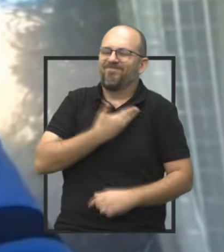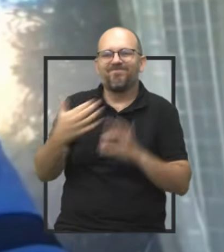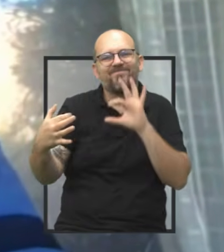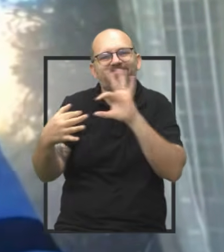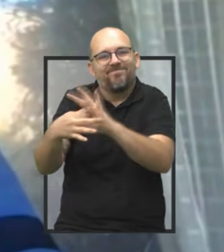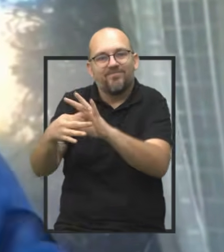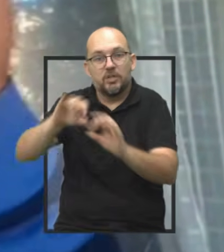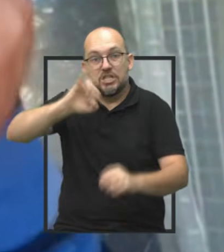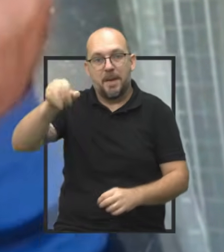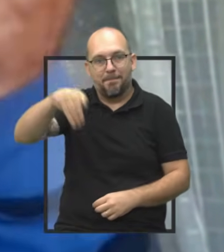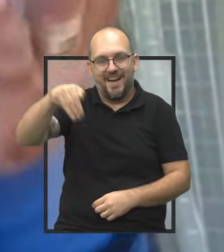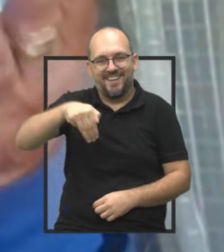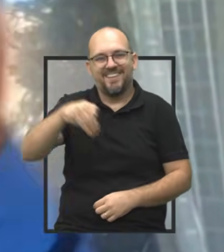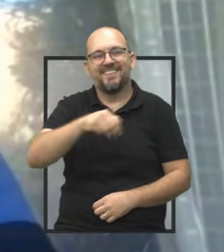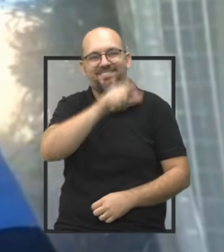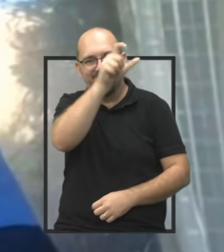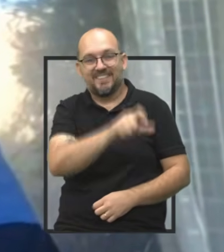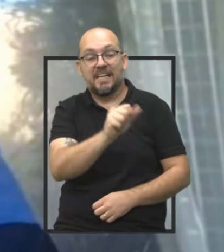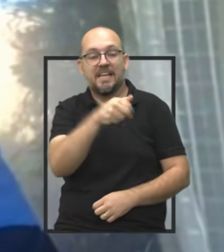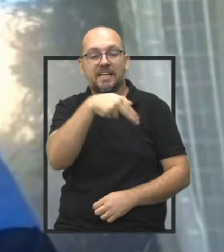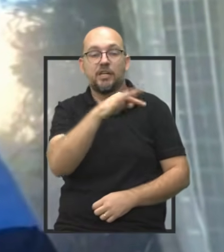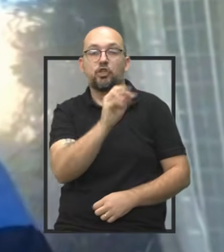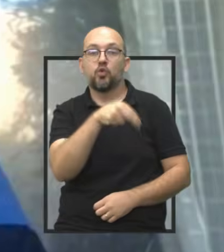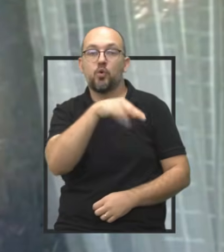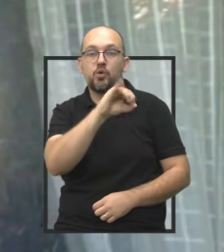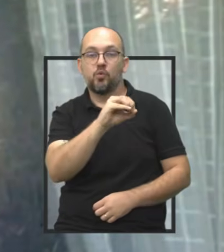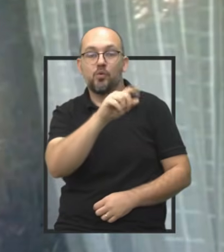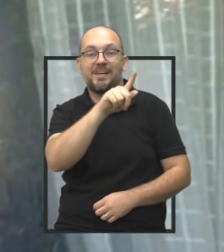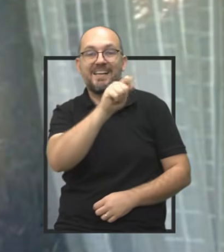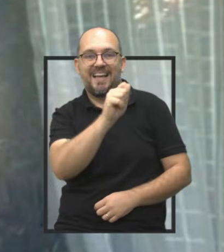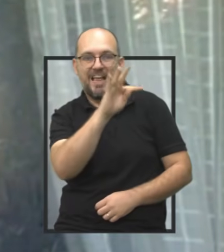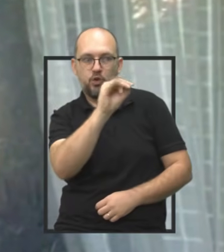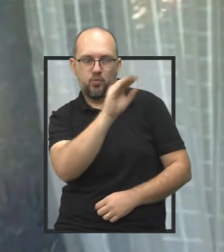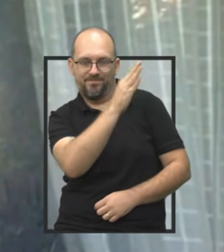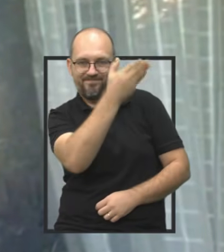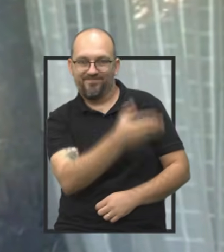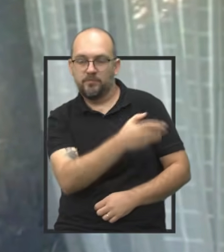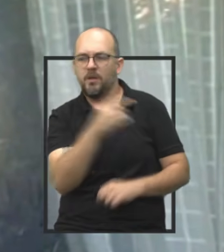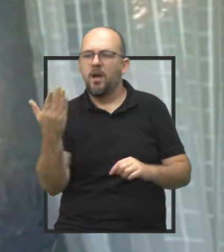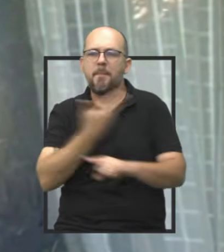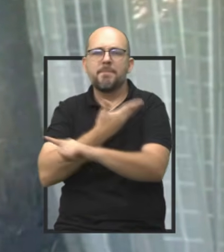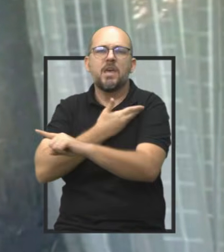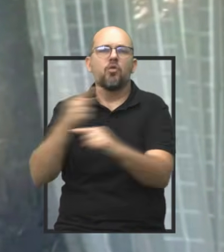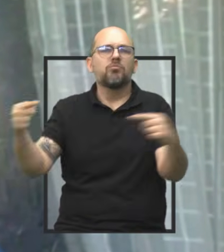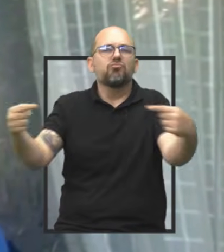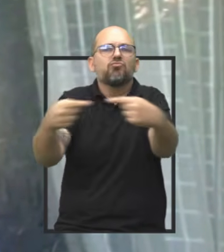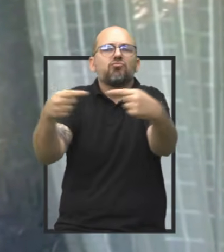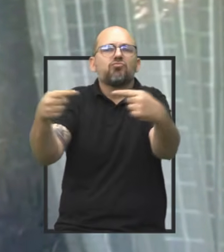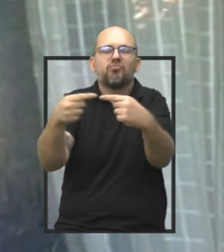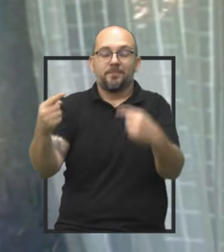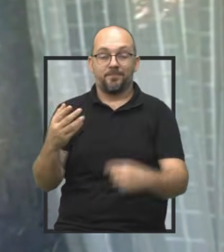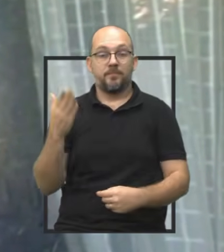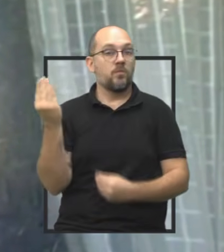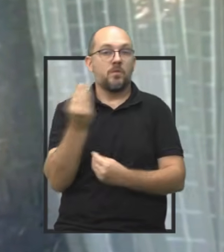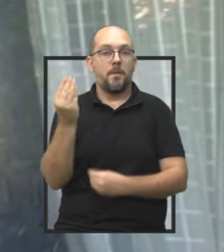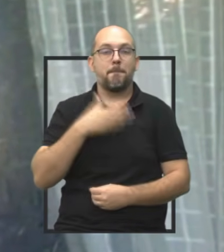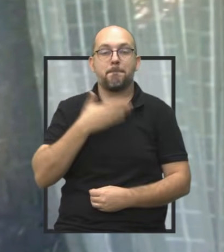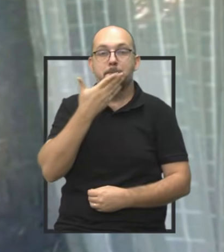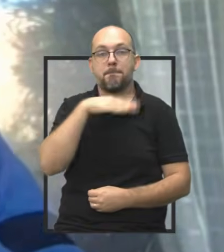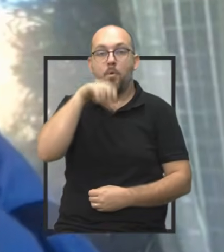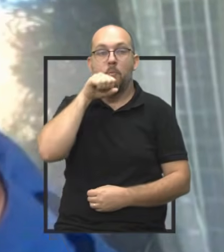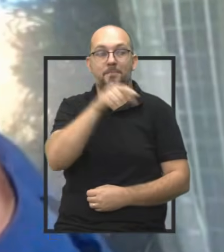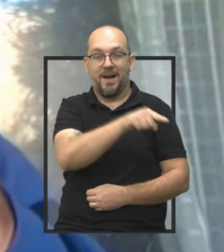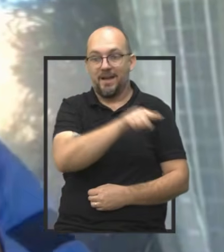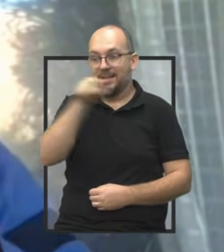Antônio Tenório Cavalcante, meu pai, carinhosamente chamado de Antônio Gato, né, do nosso apelido. O que acontece? Então, o meu